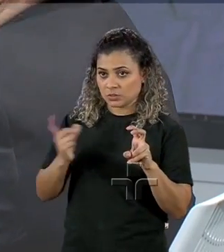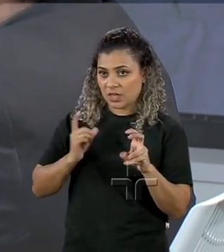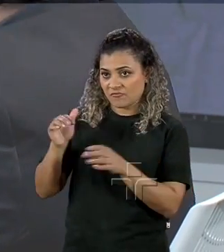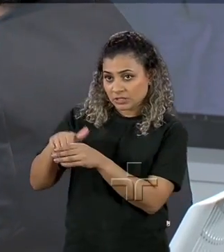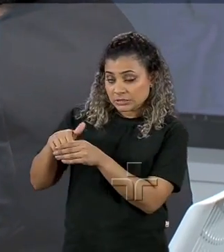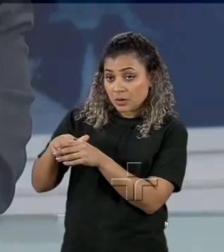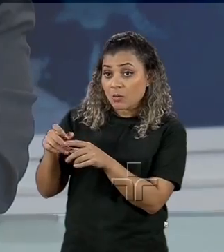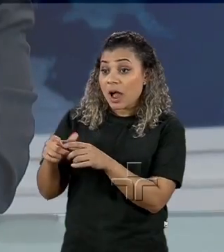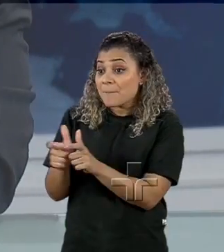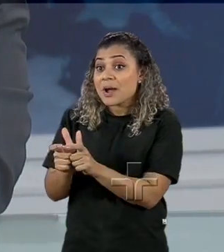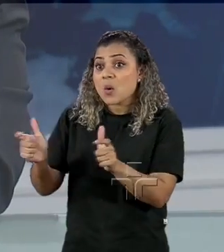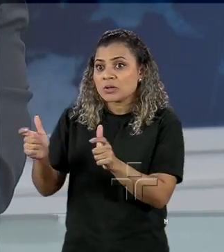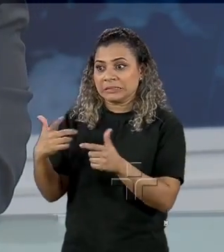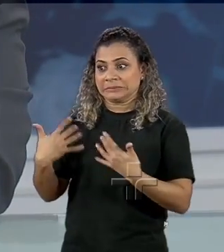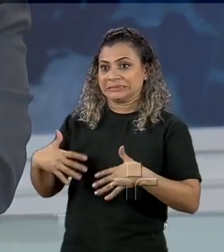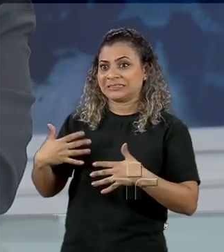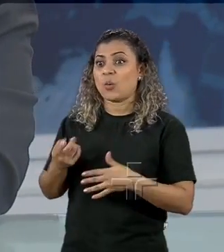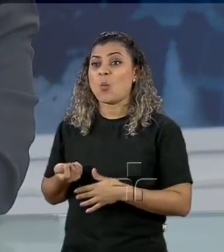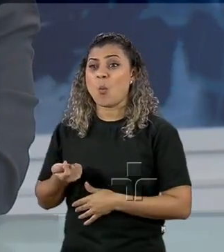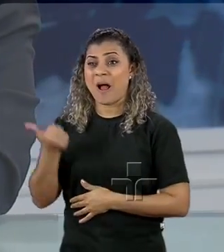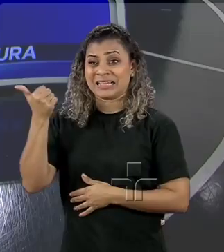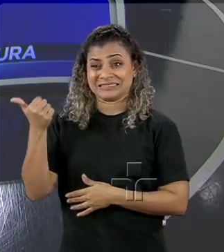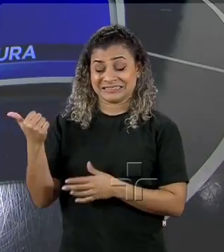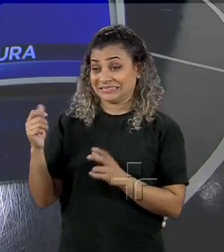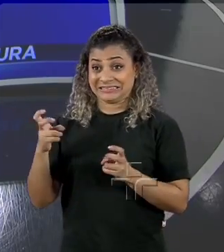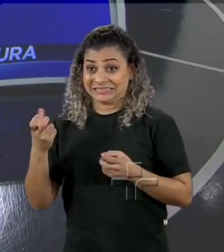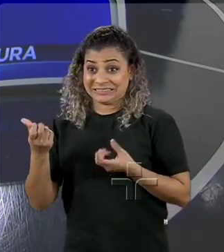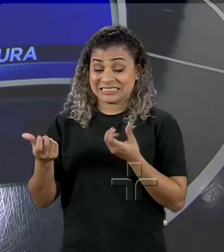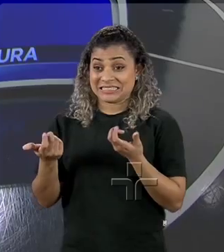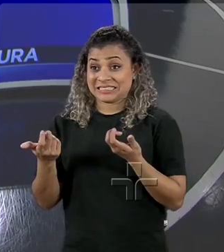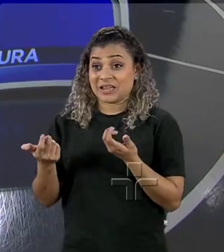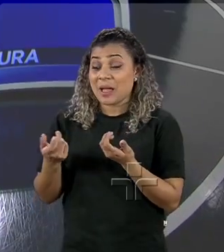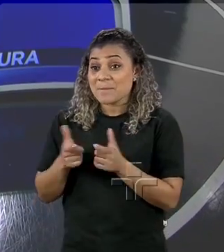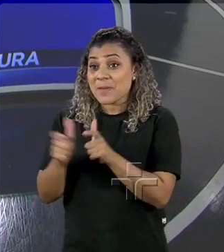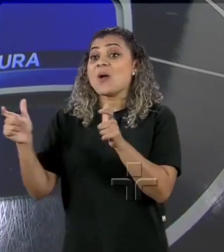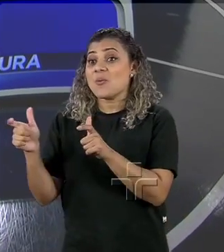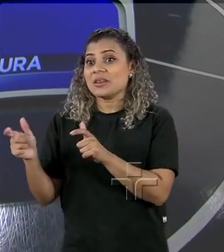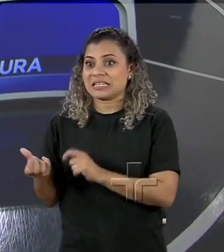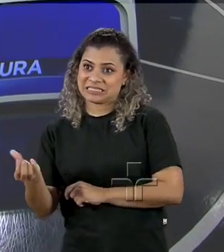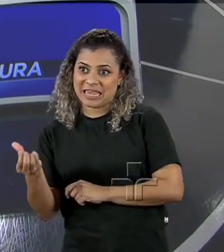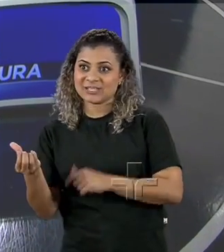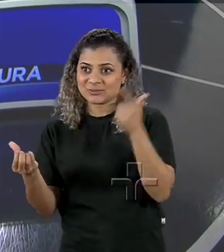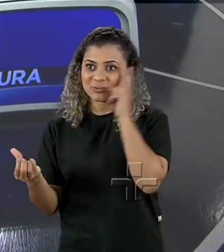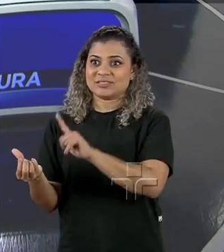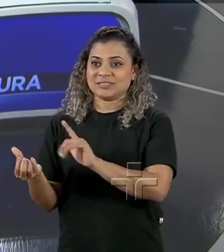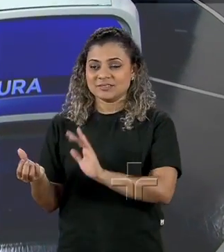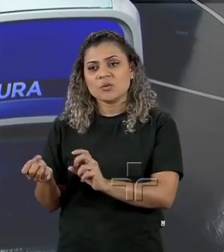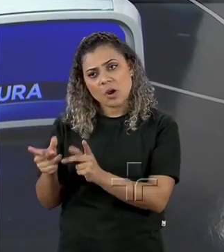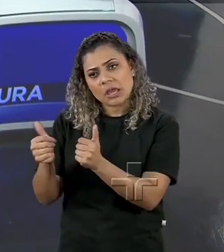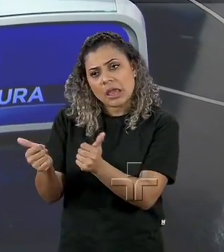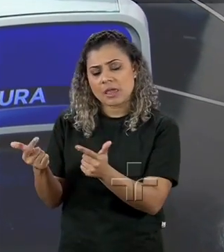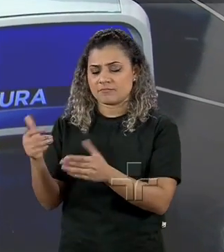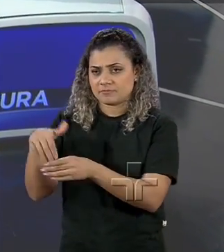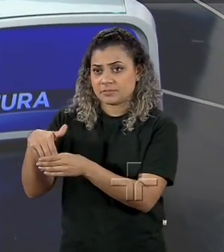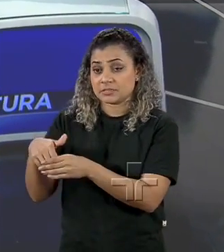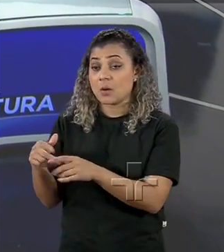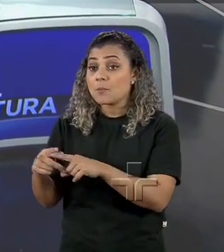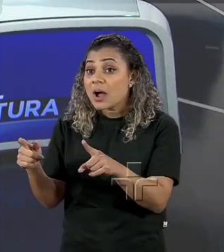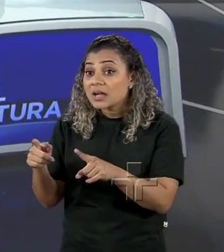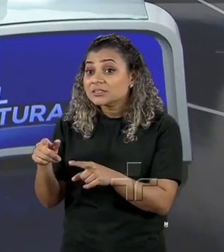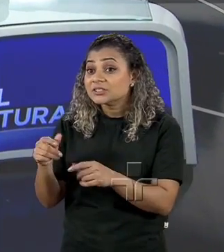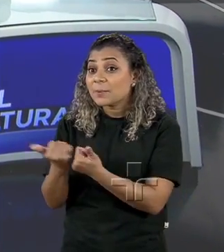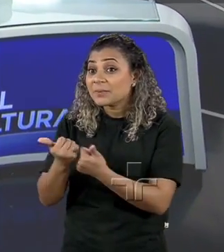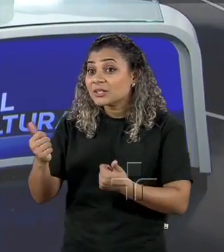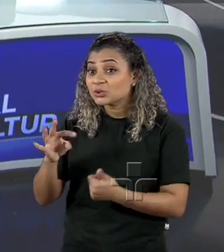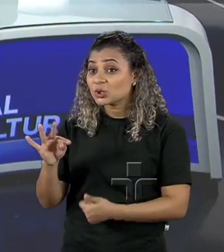houve uma maioria ali apertada, mas houve. Maioria absoluta. Isso, claro, maioria nesse sentido, com um pouco, mas ela aconteceu. O ministro Toffoli,